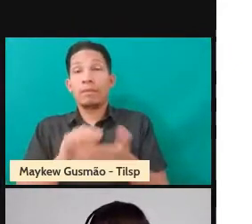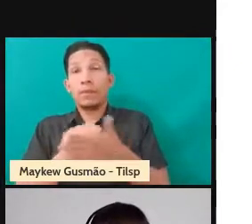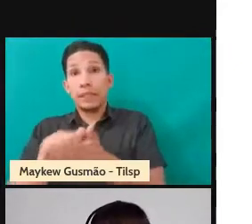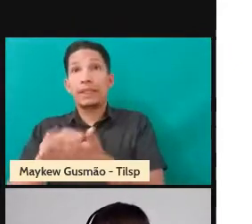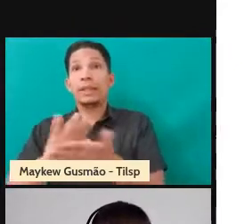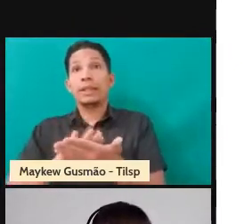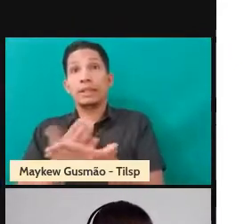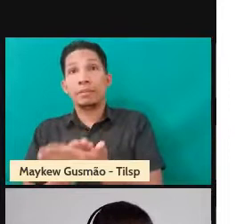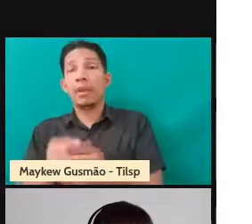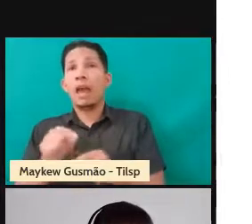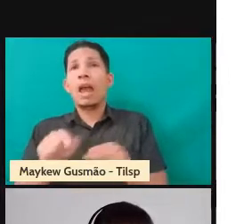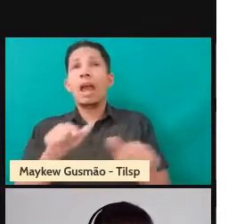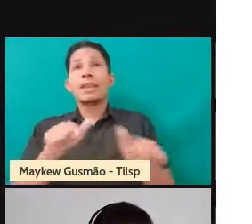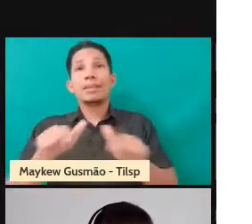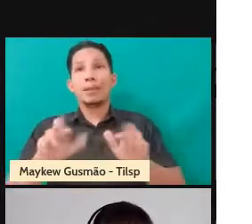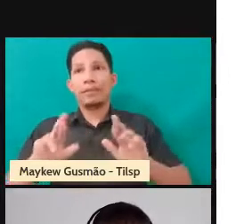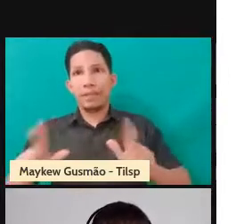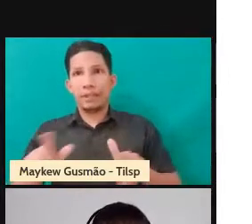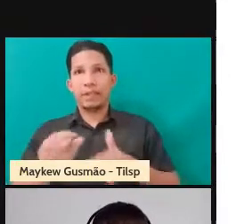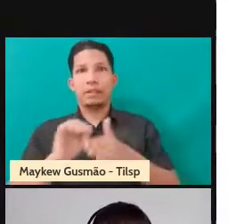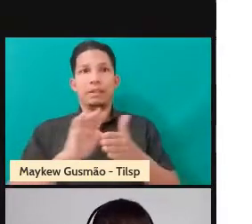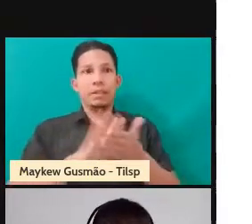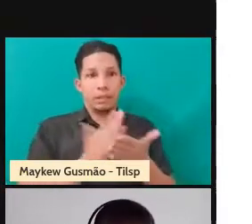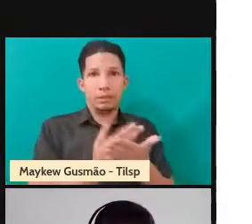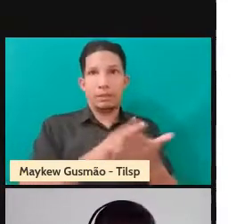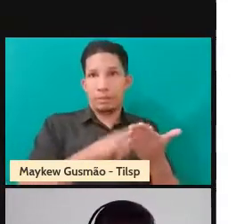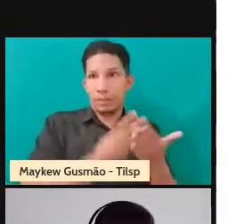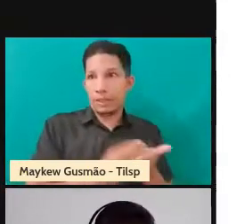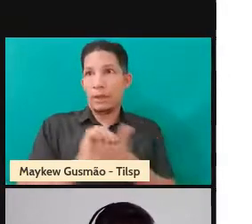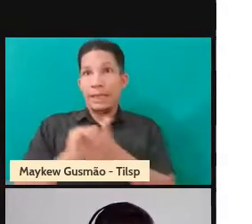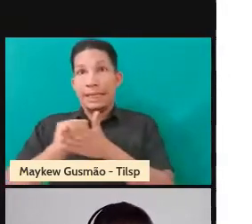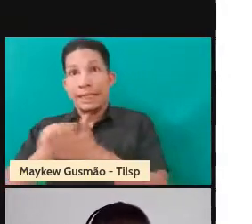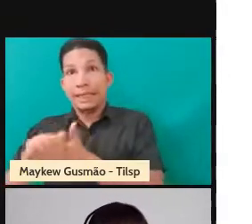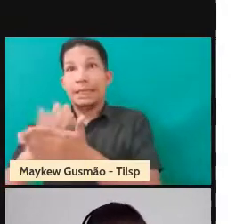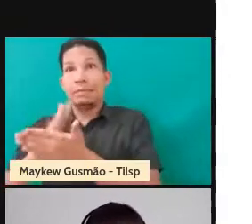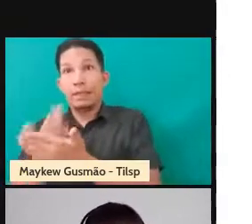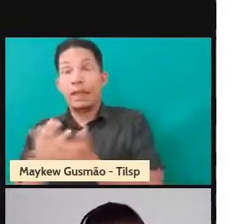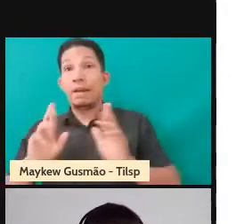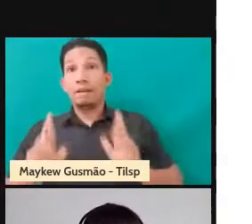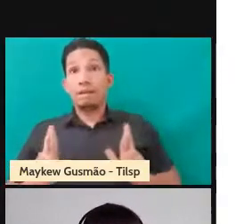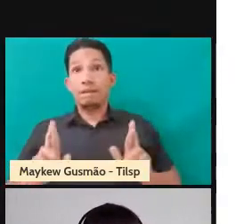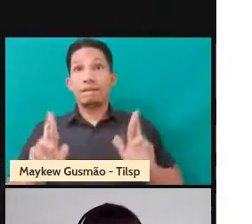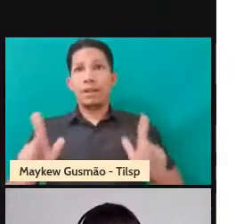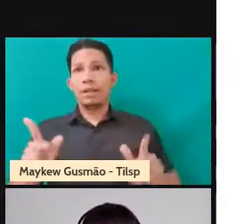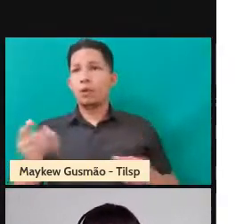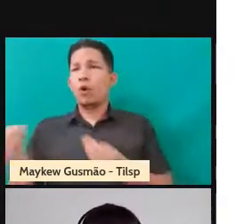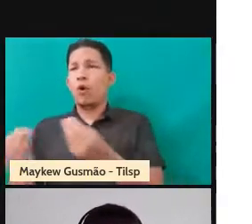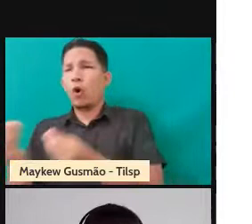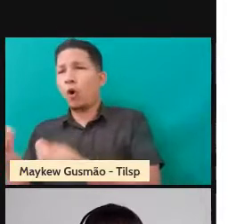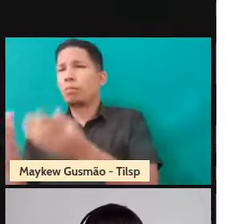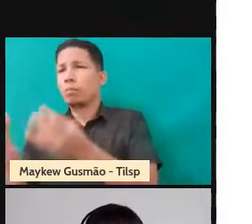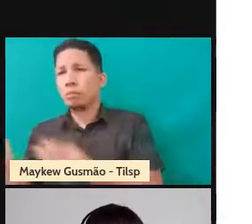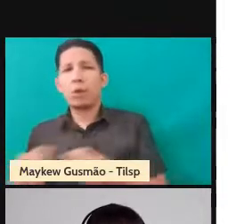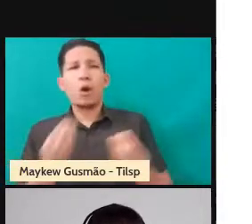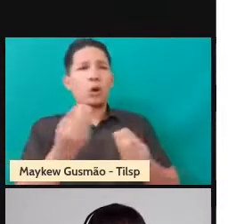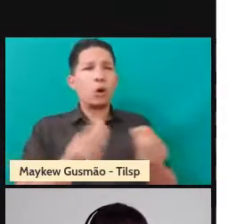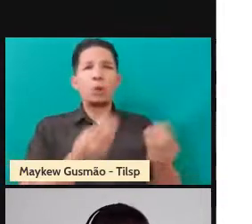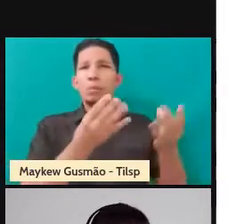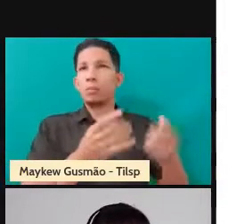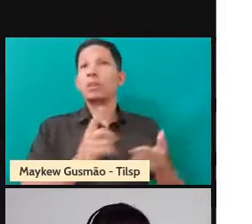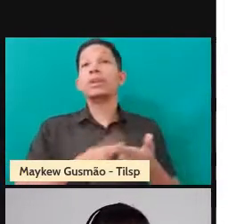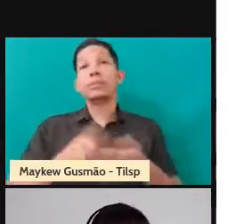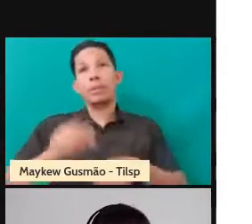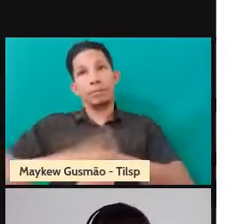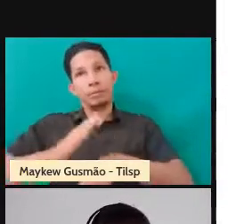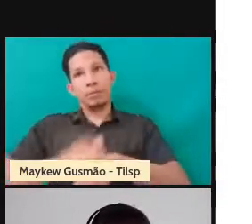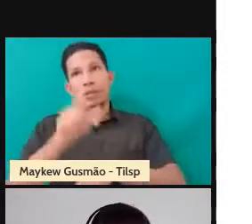como atividades distintas, como elas funcionam. E pensar também sobre a atuação do TILS a partir da esfera